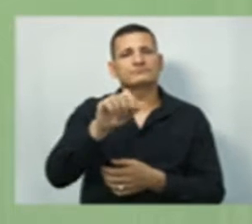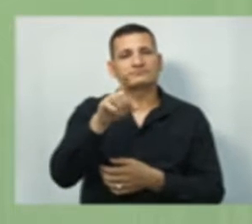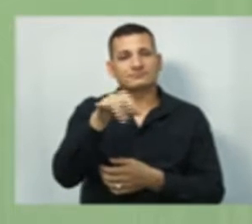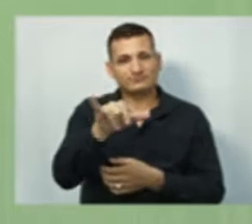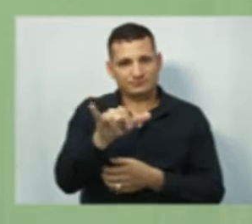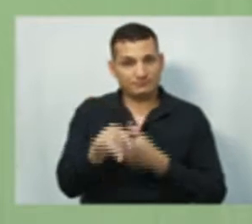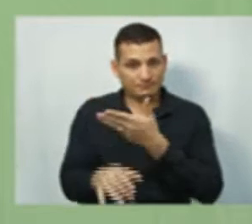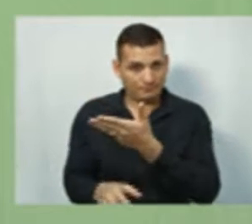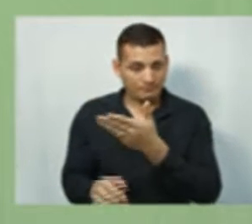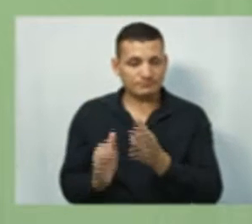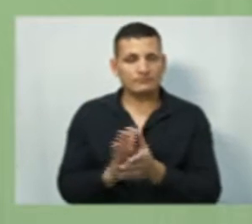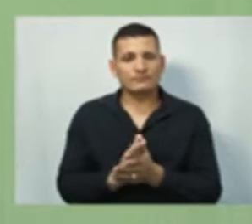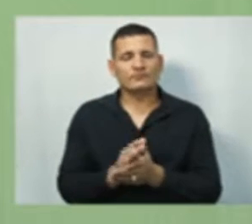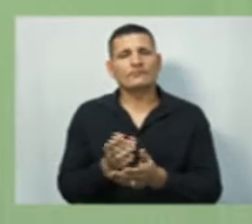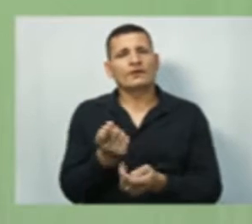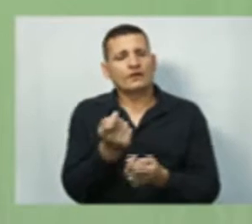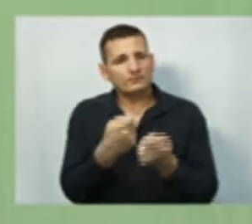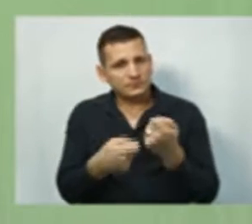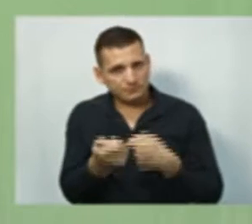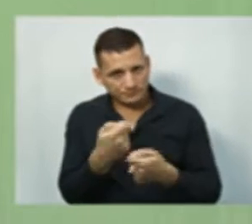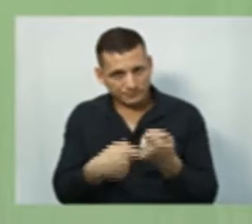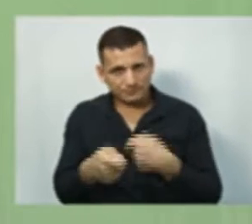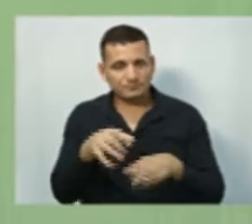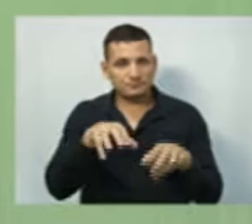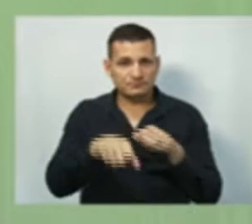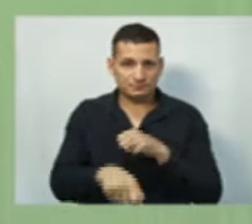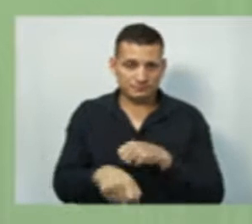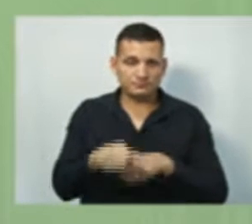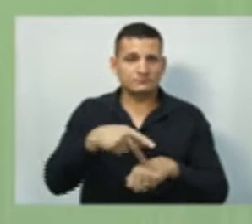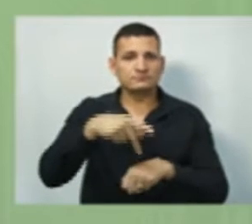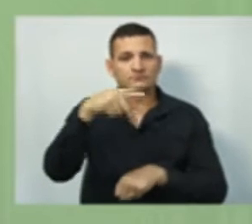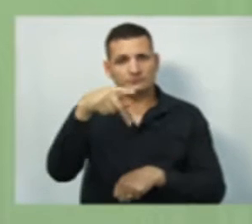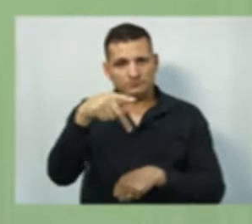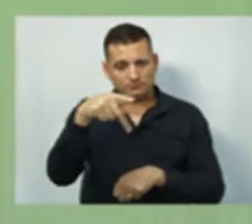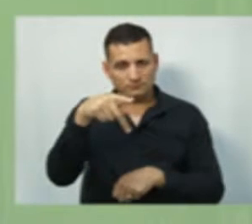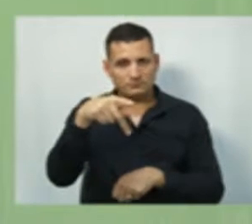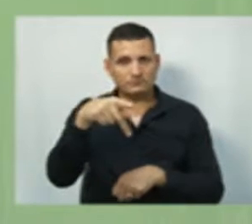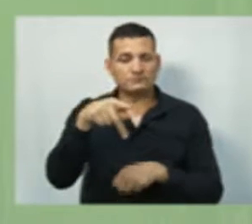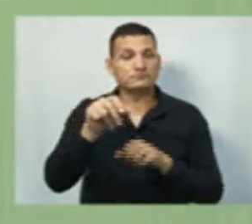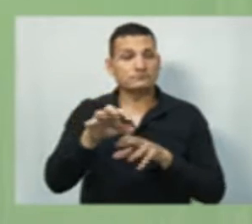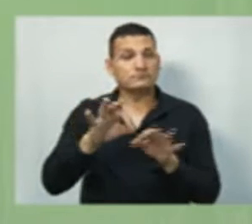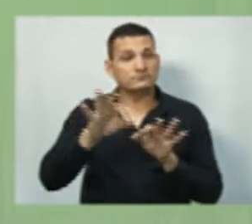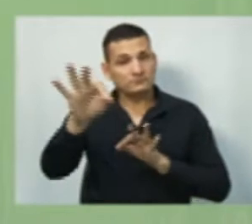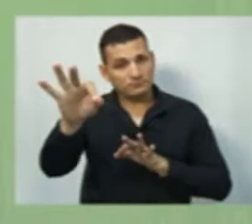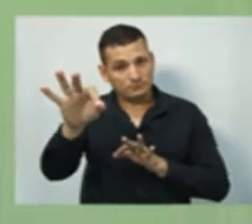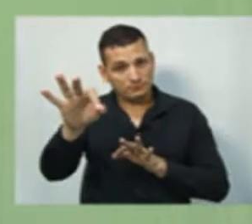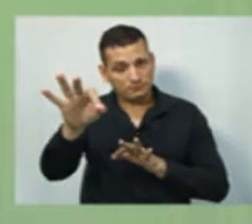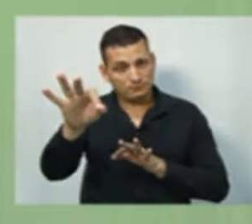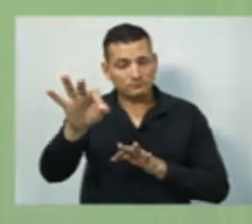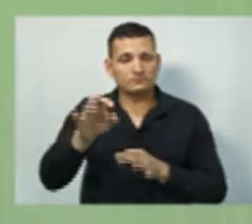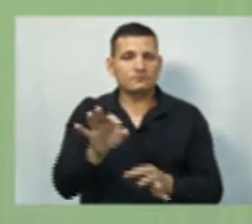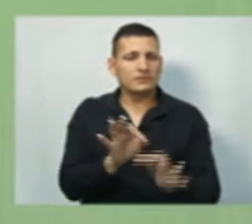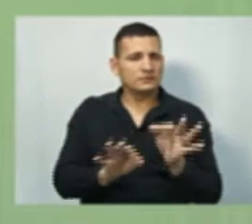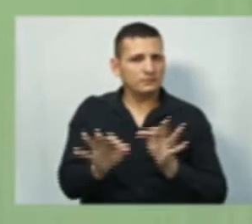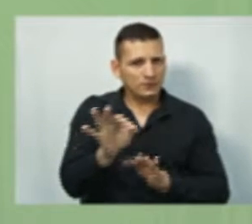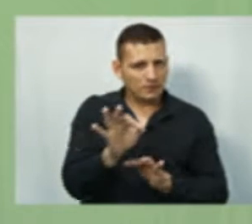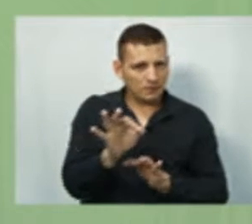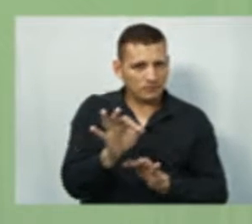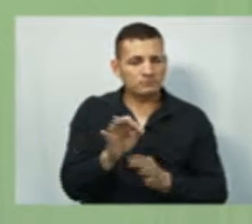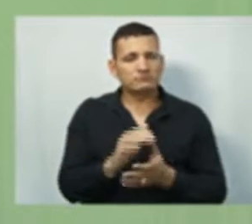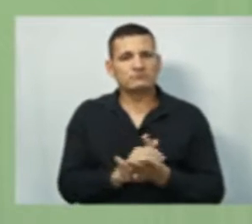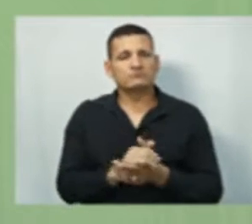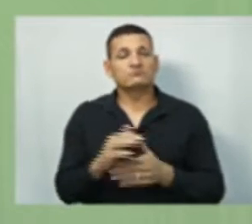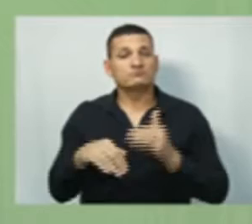Administração, pós-graduada em Educação à Distância, Planejamento, Implantação e Gestão, mestre em Desenvolvimento Regional